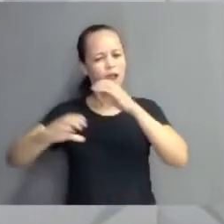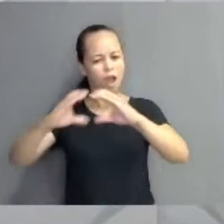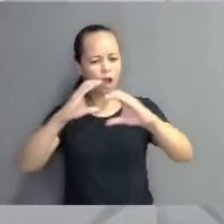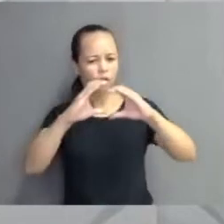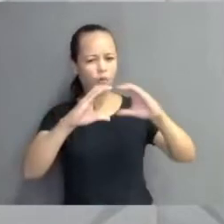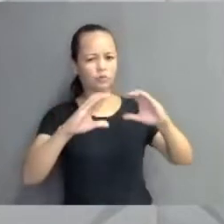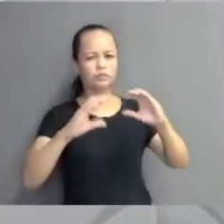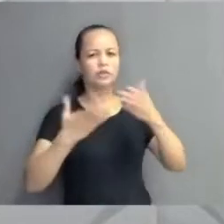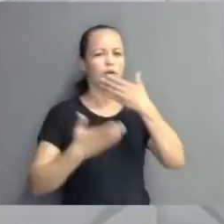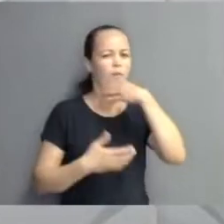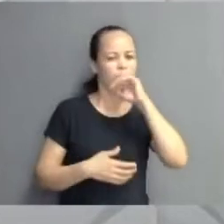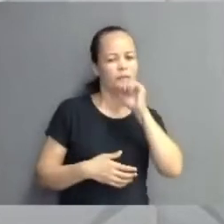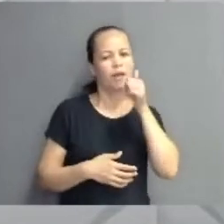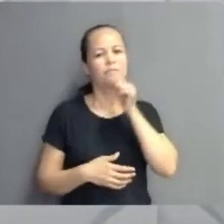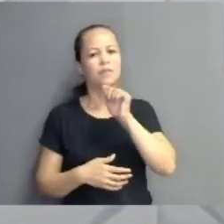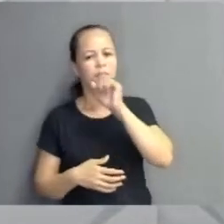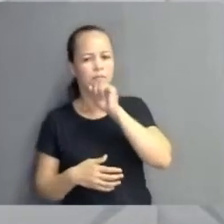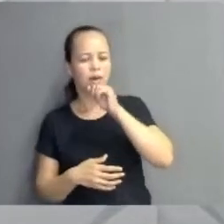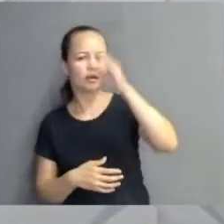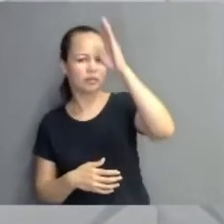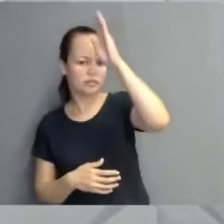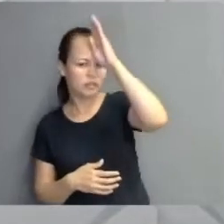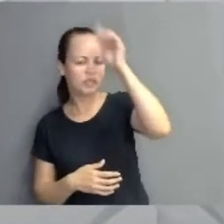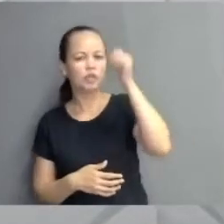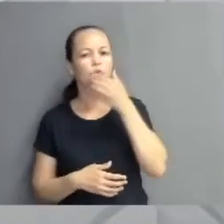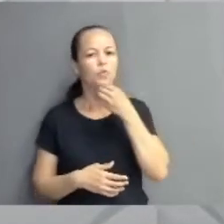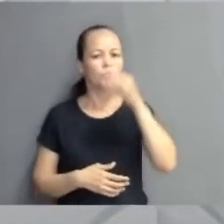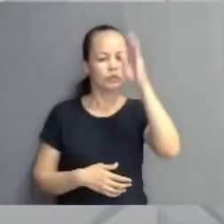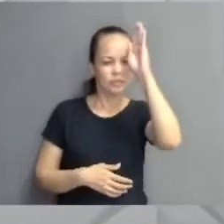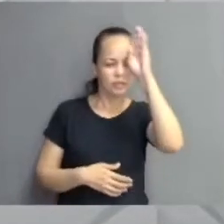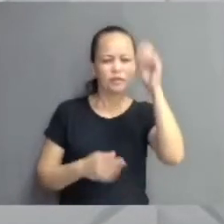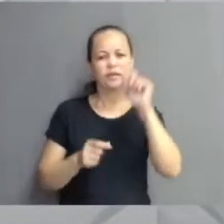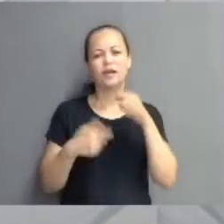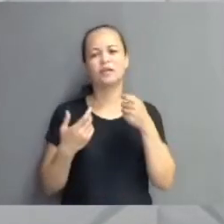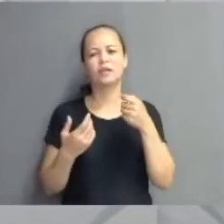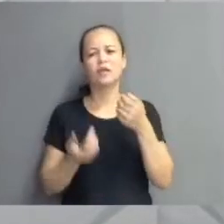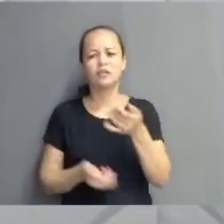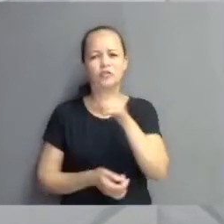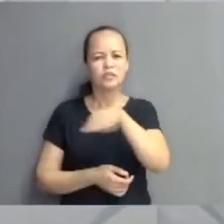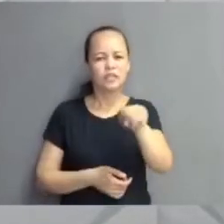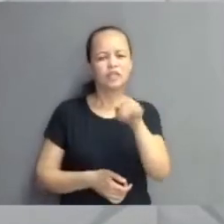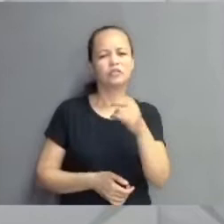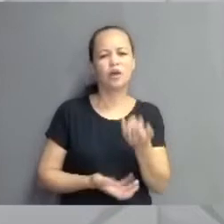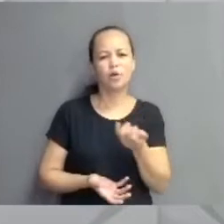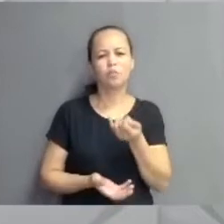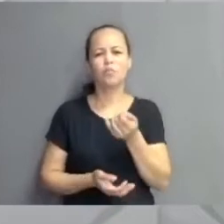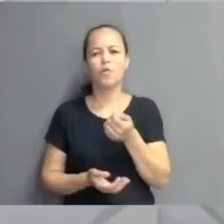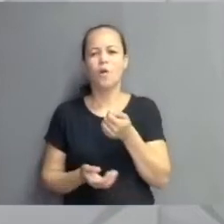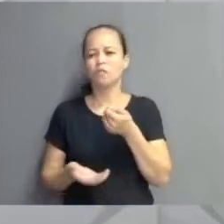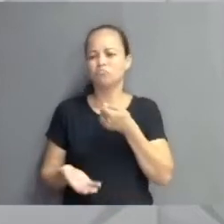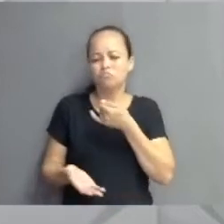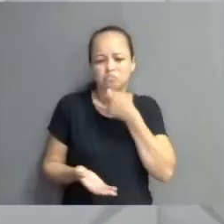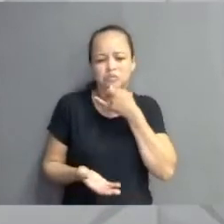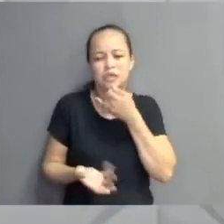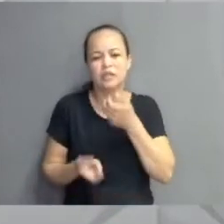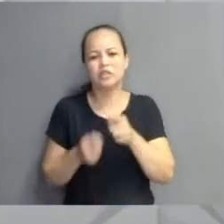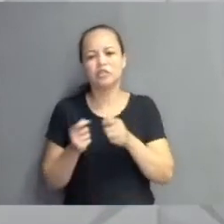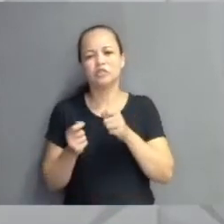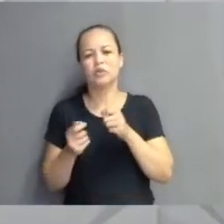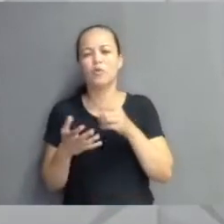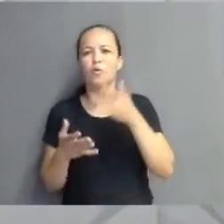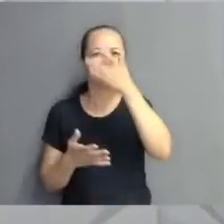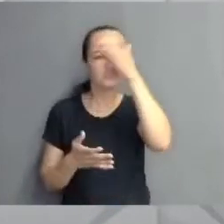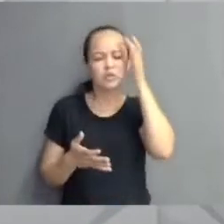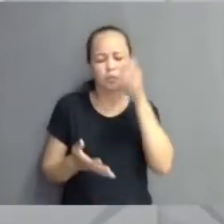mãe para o seu pai com seu tio com a sua tia tem alguma coisa para te chateando se alguma coisa tá errada se alguma coisa tá ou uma pessoa